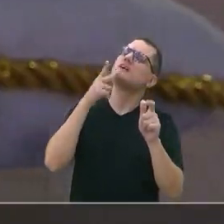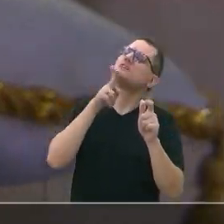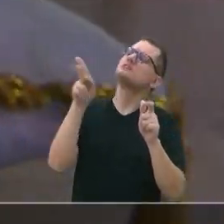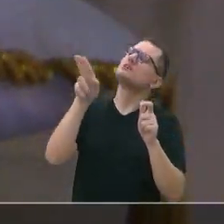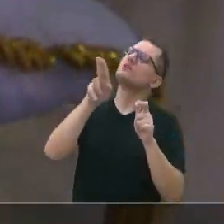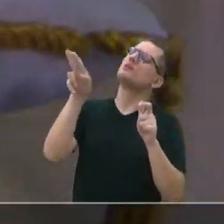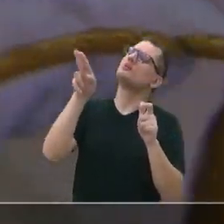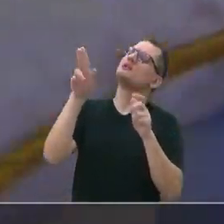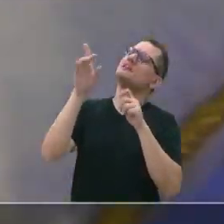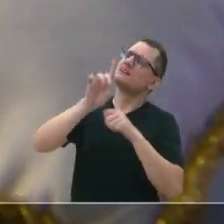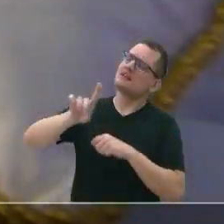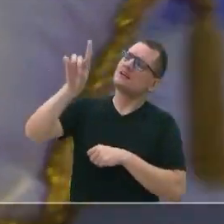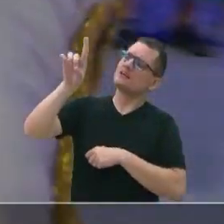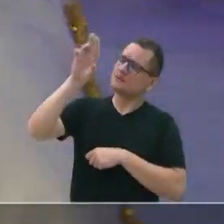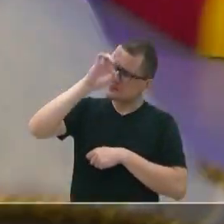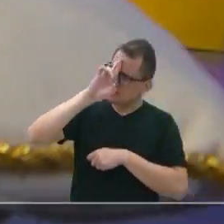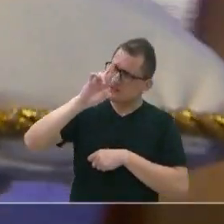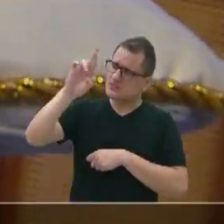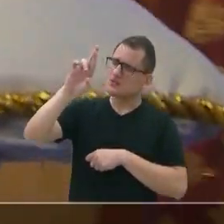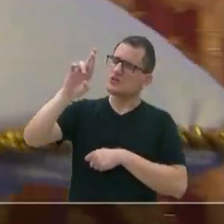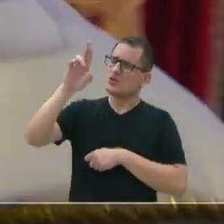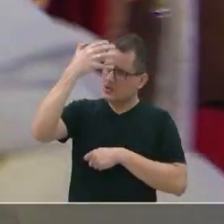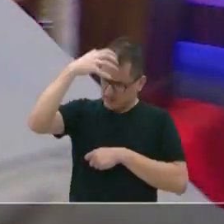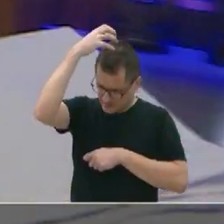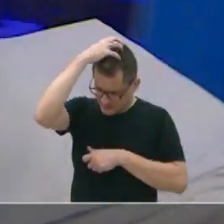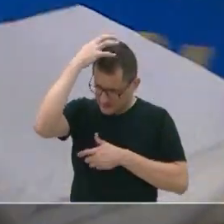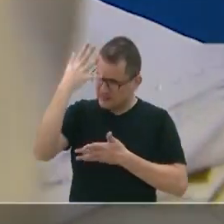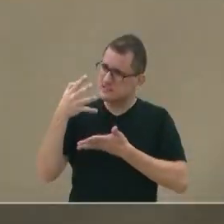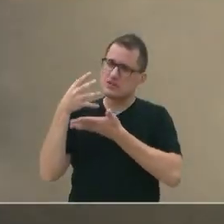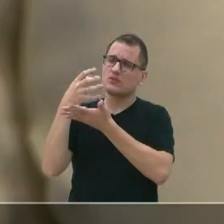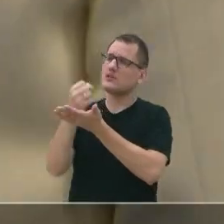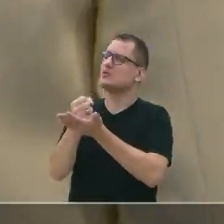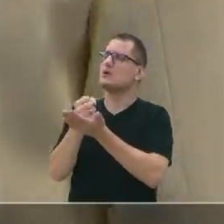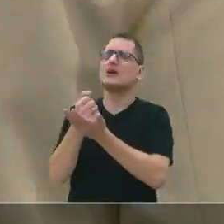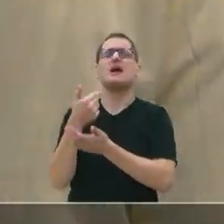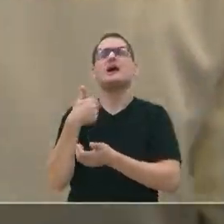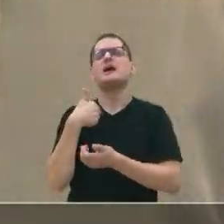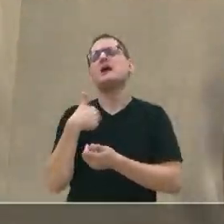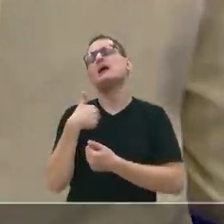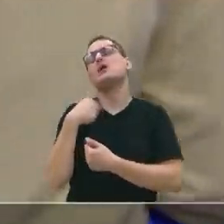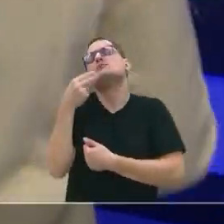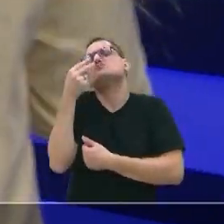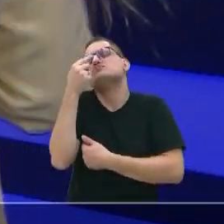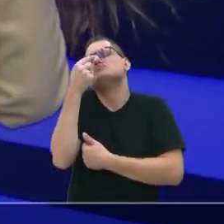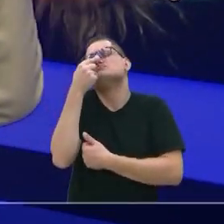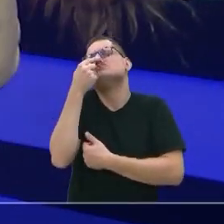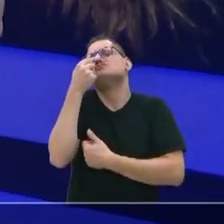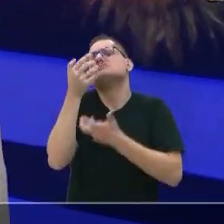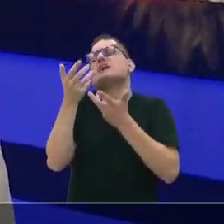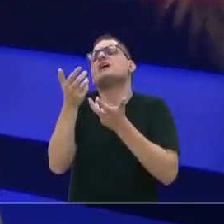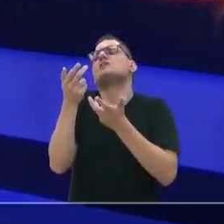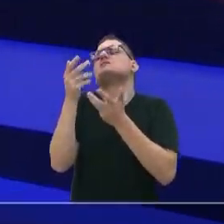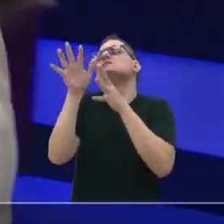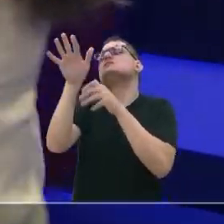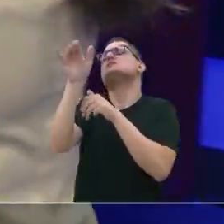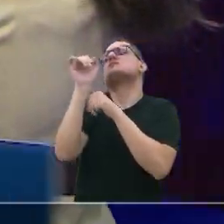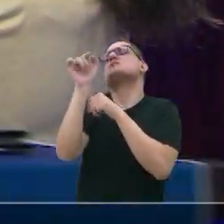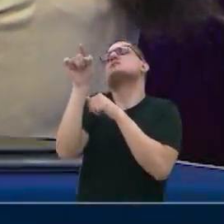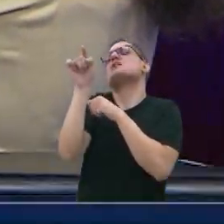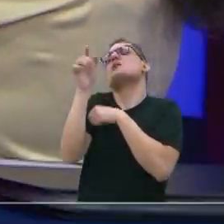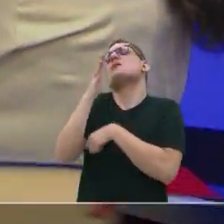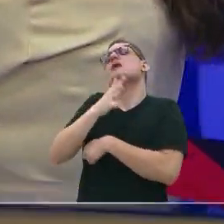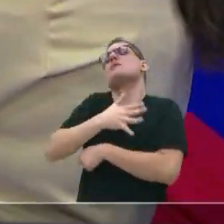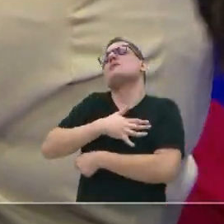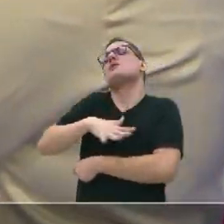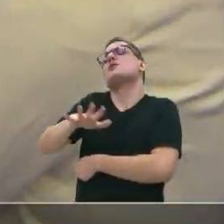Salvador, eu me atrevo a te chamar de meu amor.